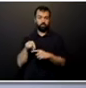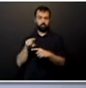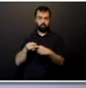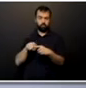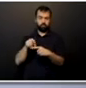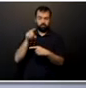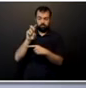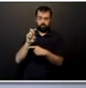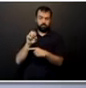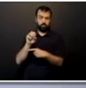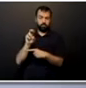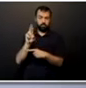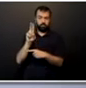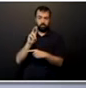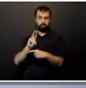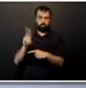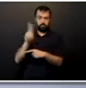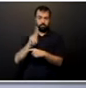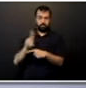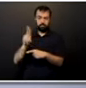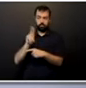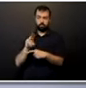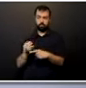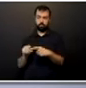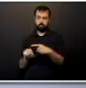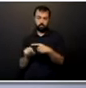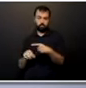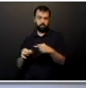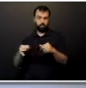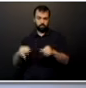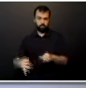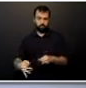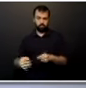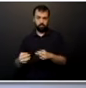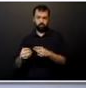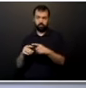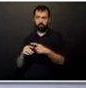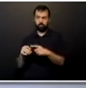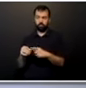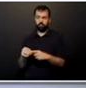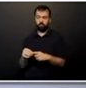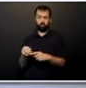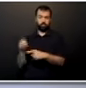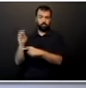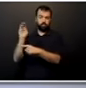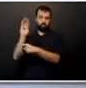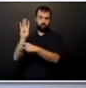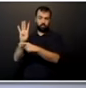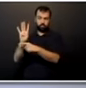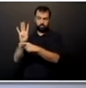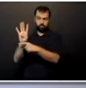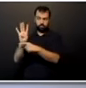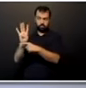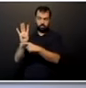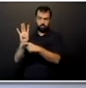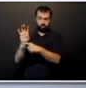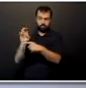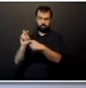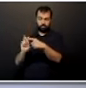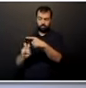a cada 4 cm no papel equivalem a 500 cm no real